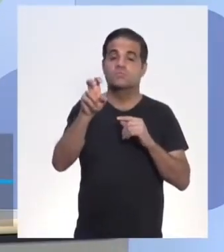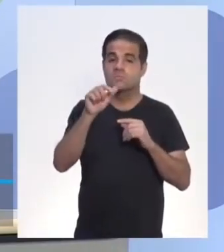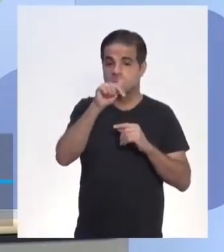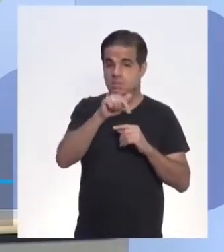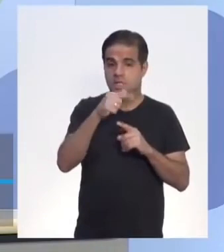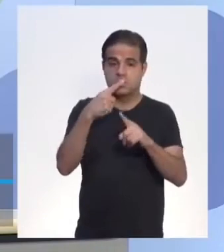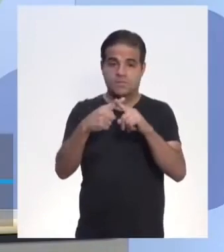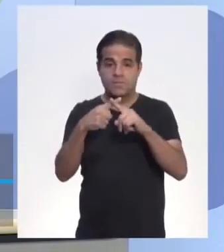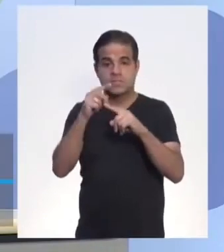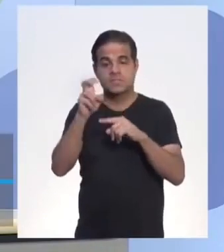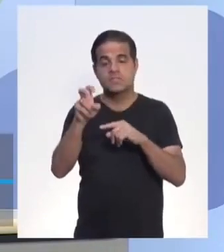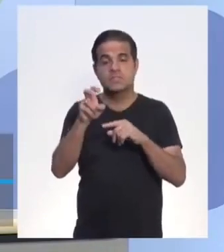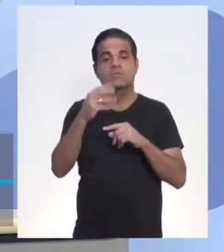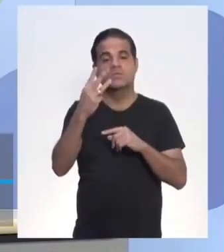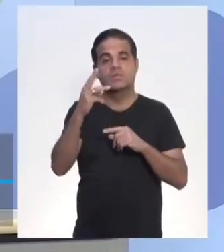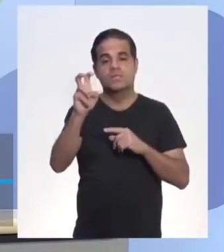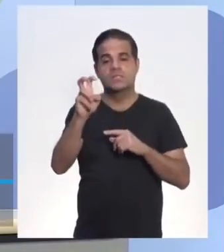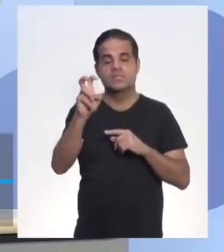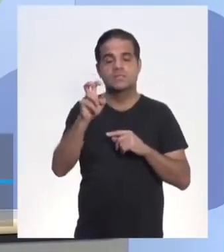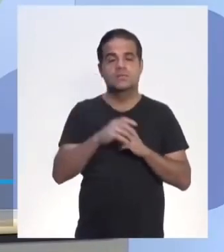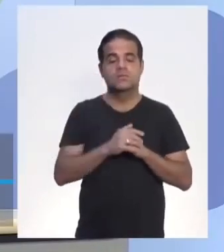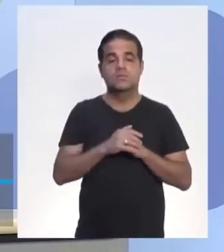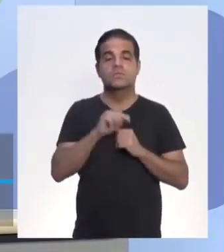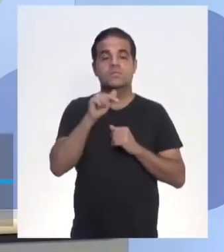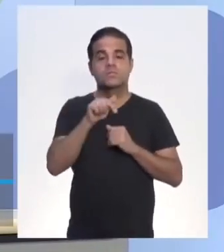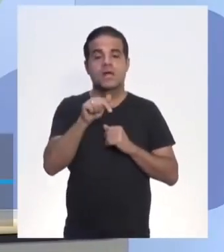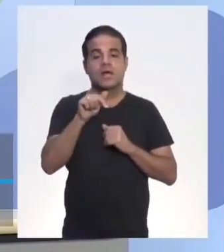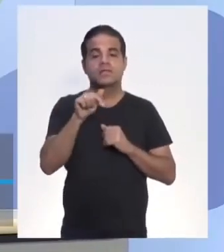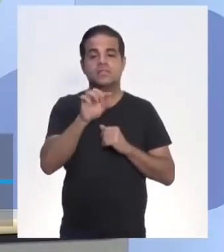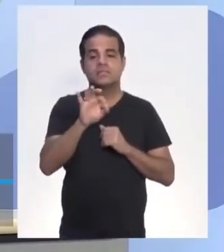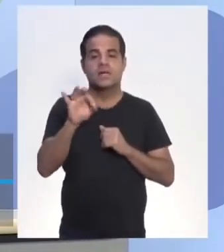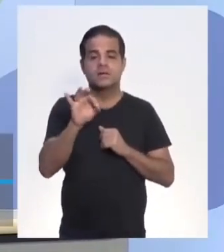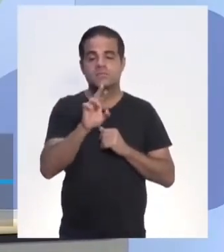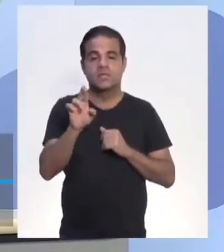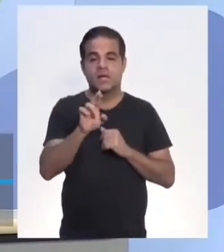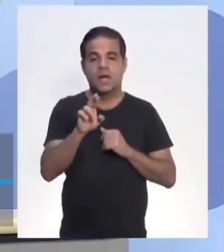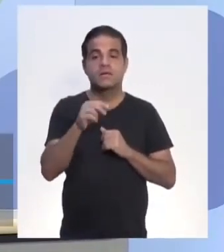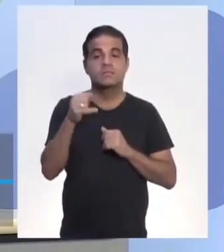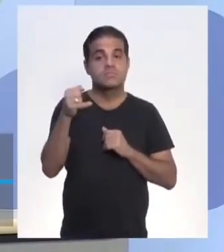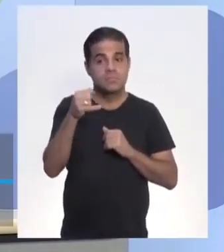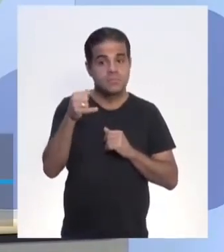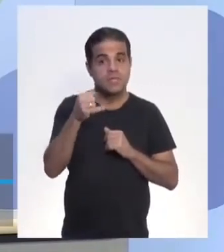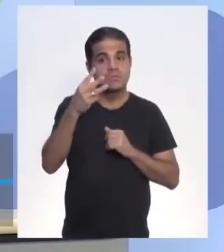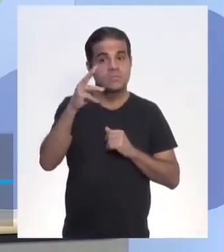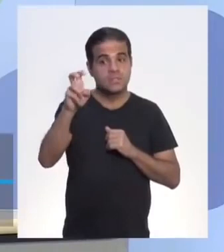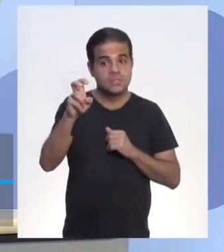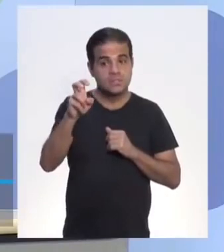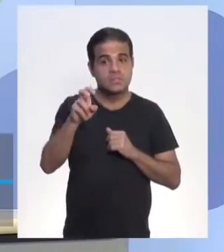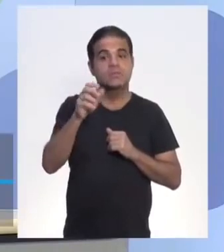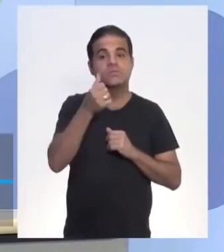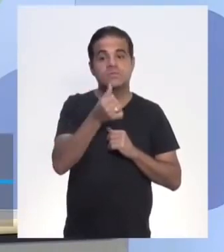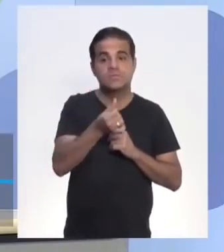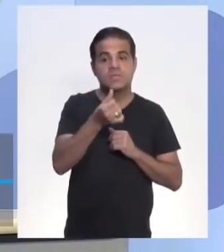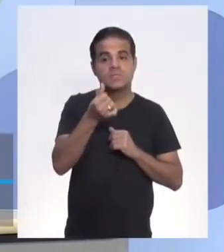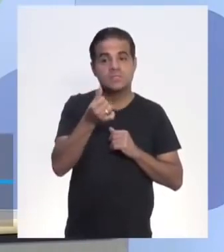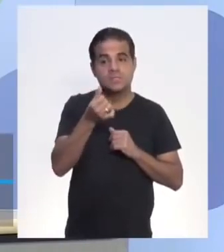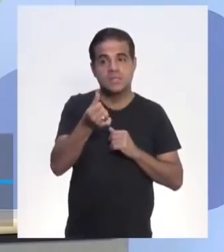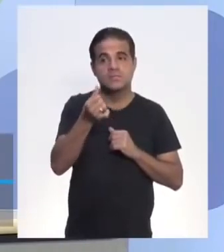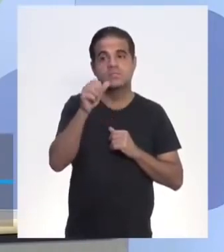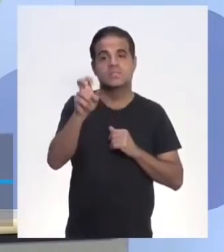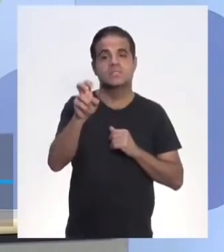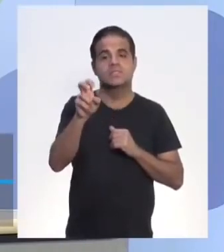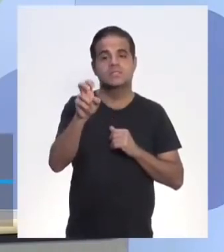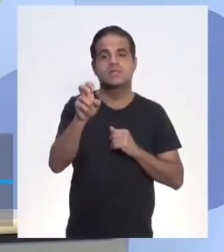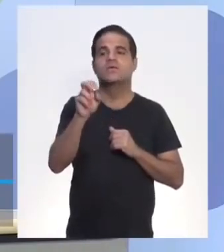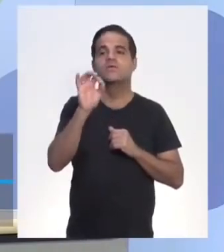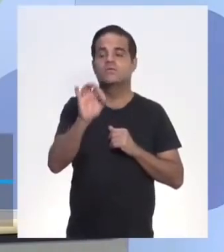tão 7 vezes 5/35 700reais - 35 665